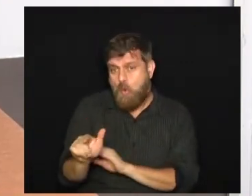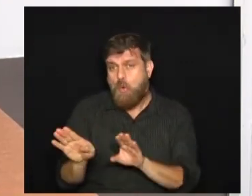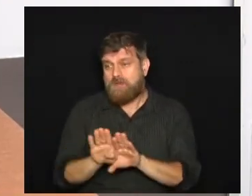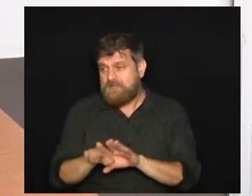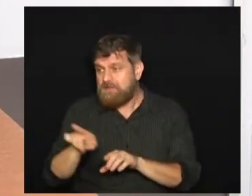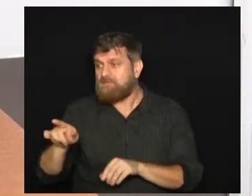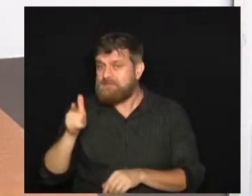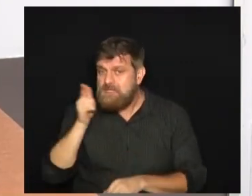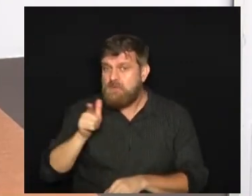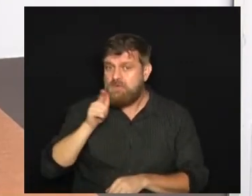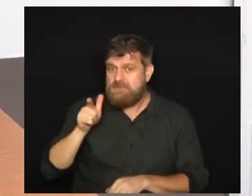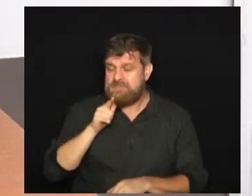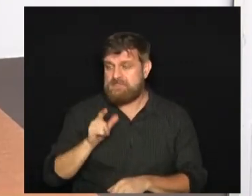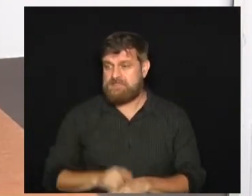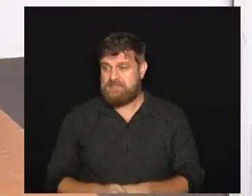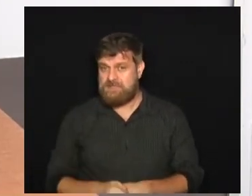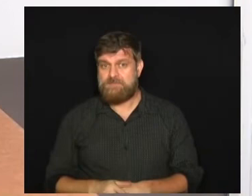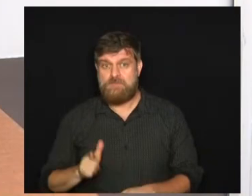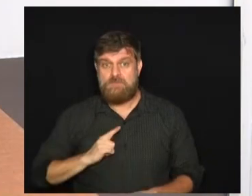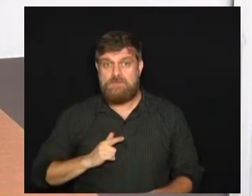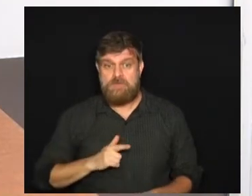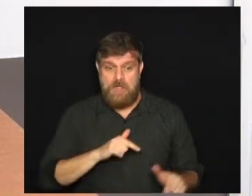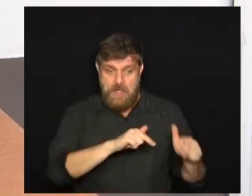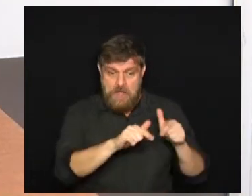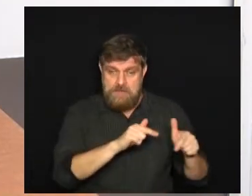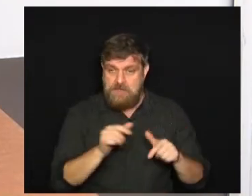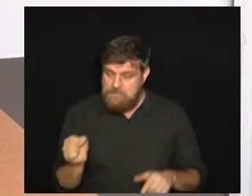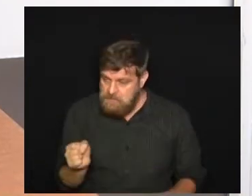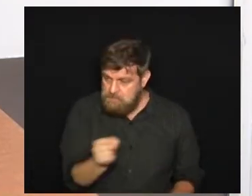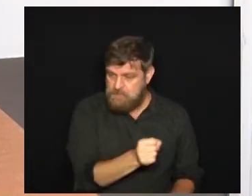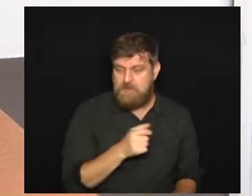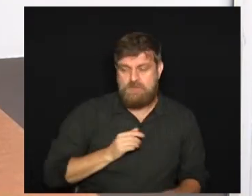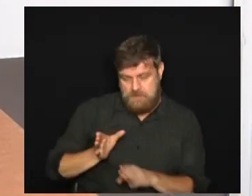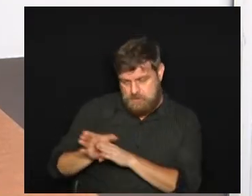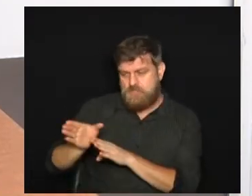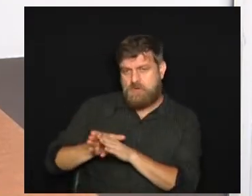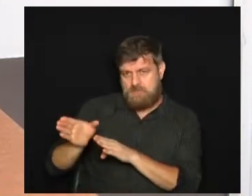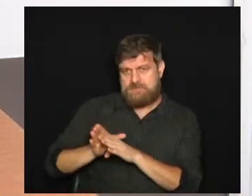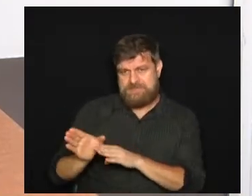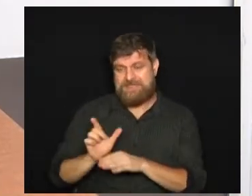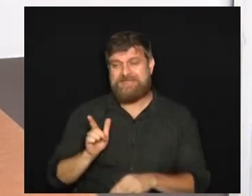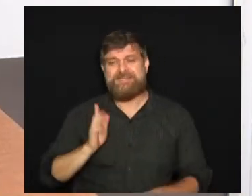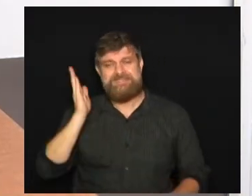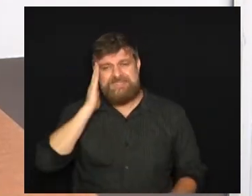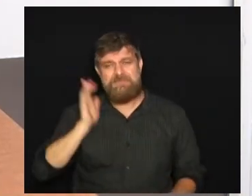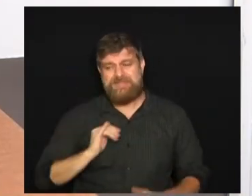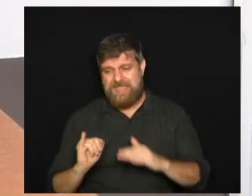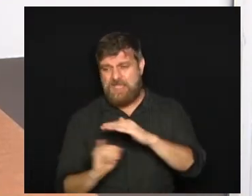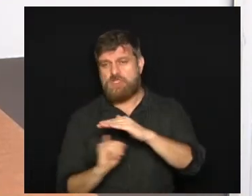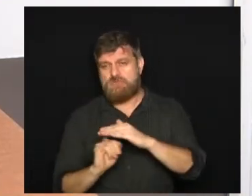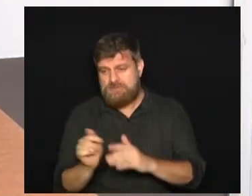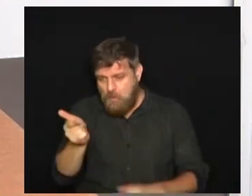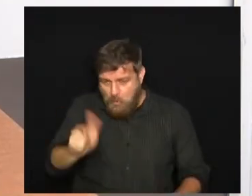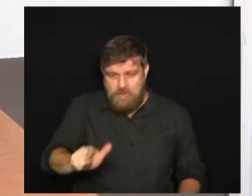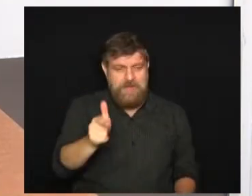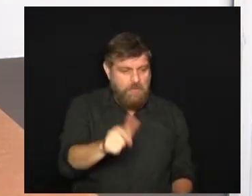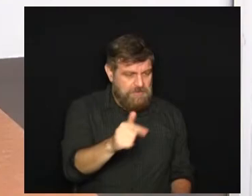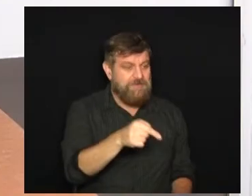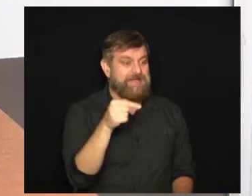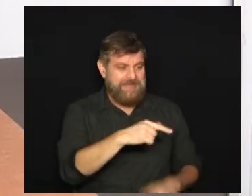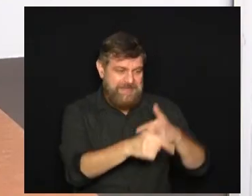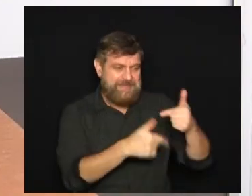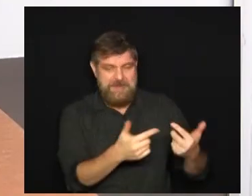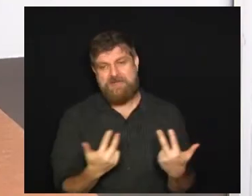formas, não só essa de você buscar uma recolocação. E a gente faz as indicações também das outras entidades que a gente sabe que